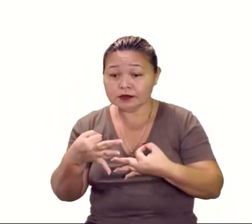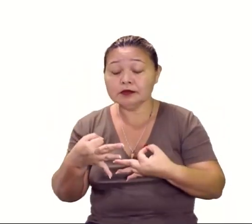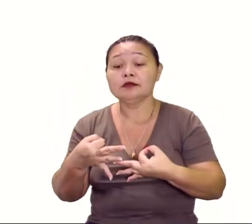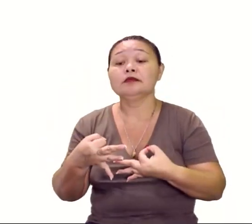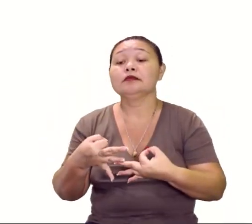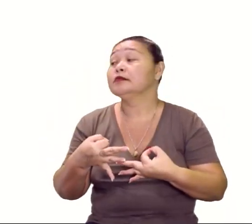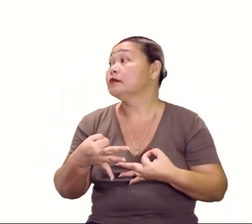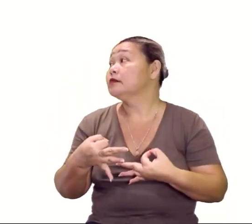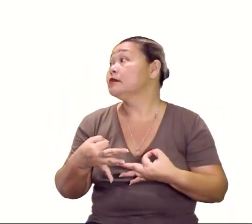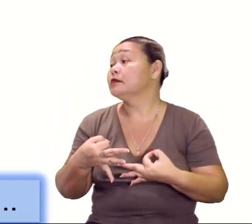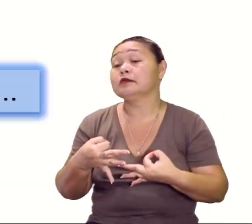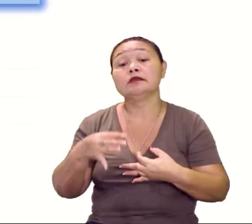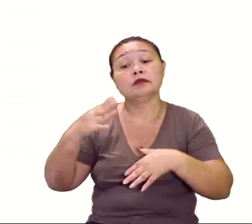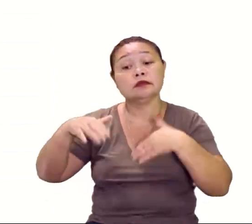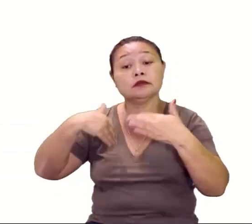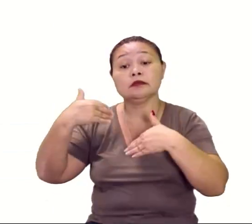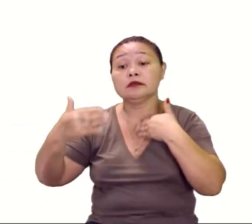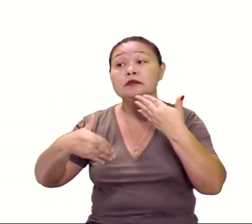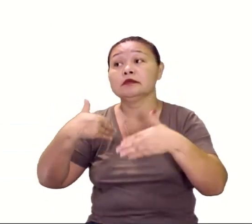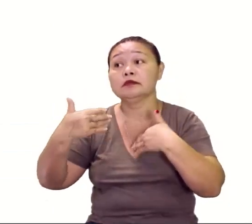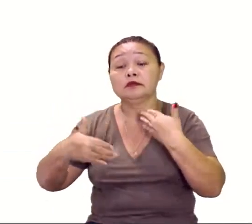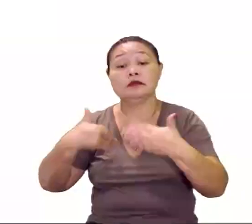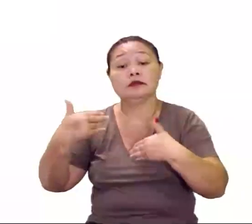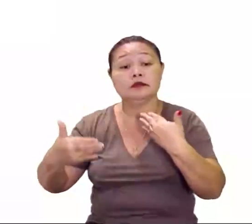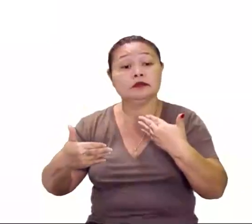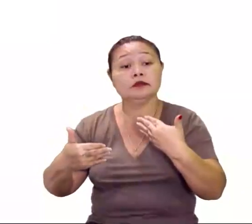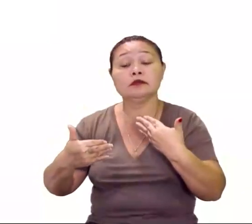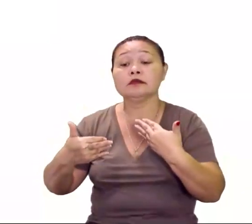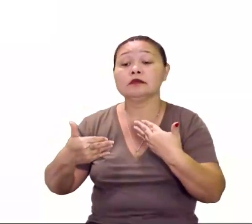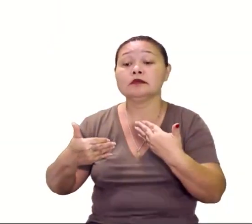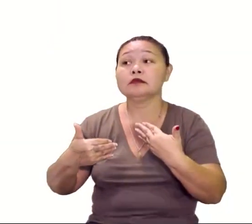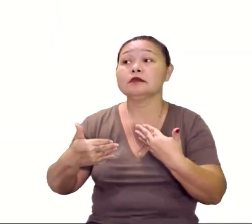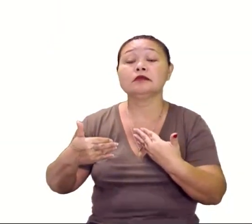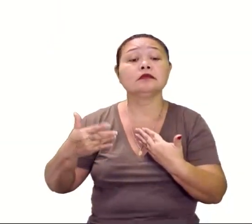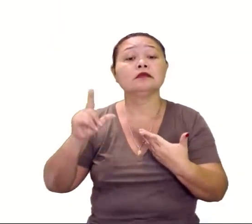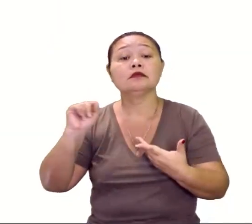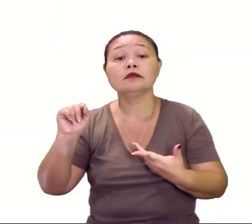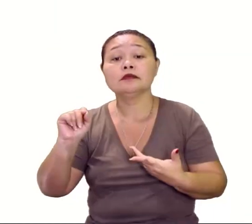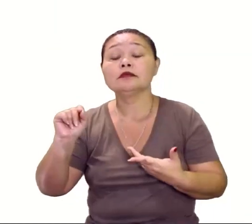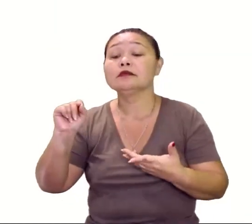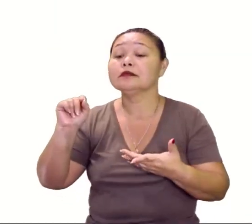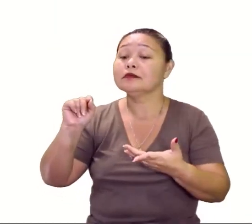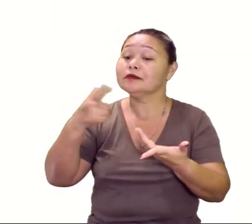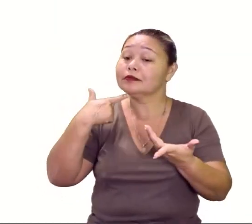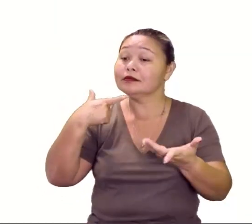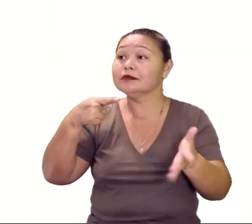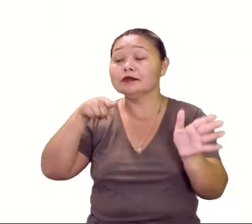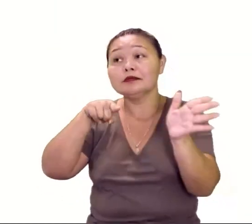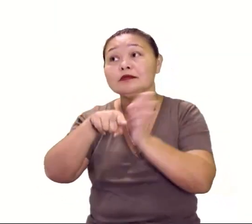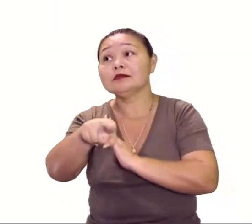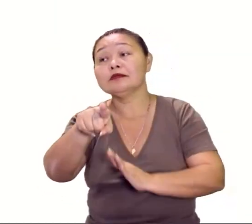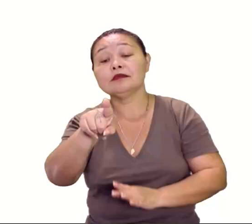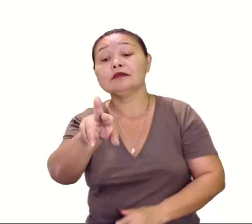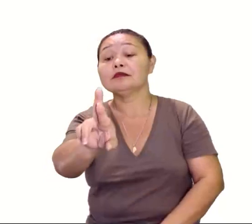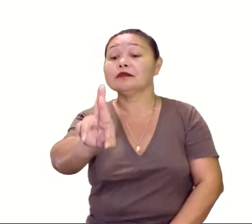parte? Então, vamos para a próxima parte, que foi a nossa grande